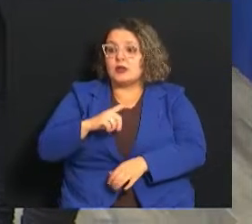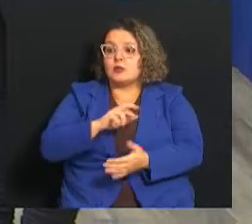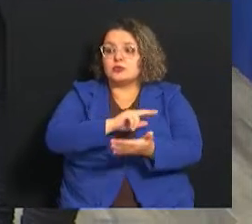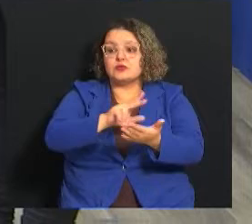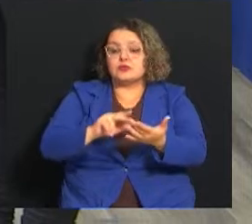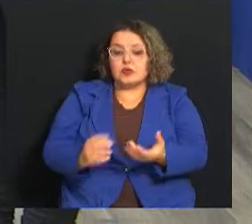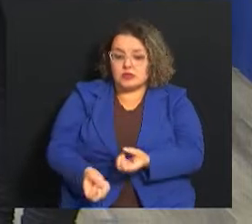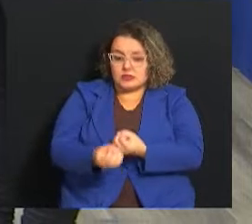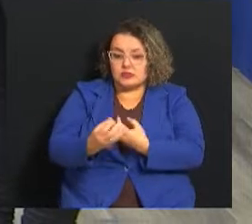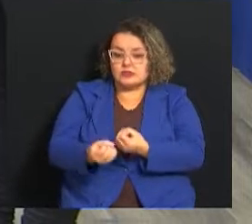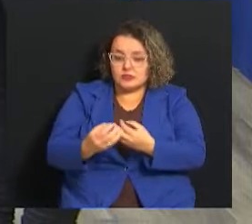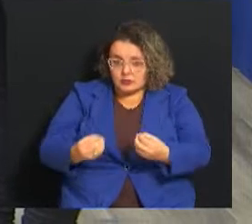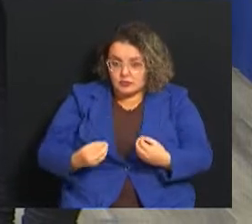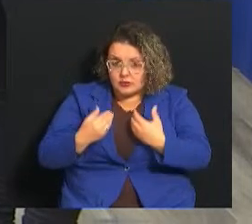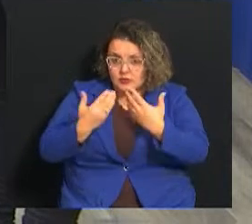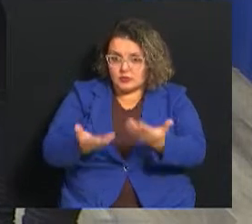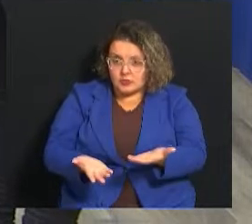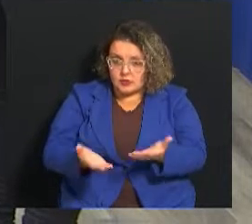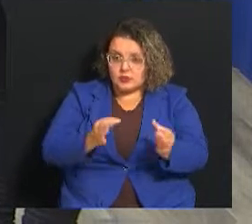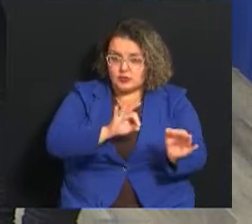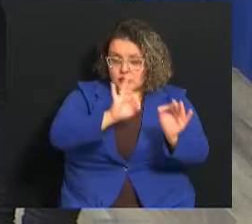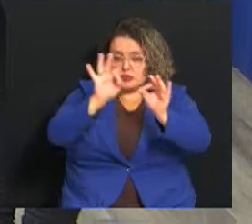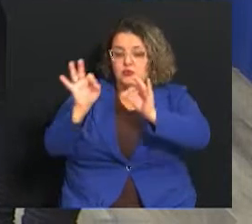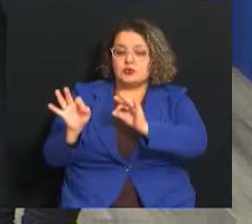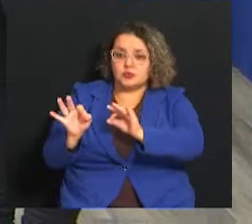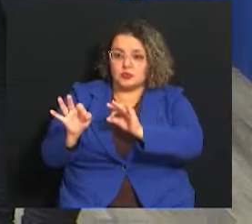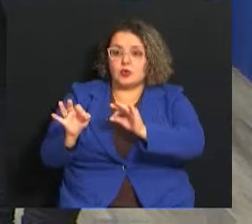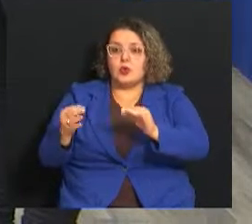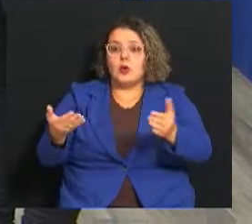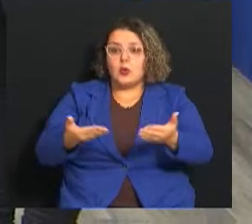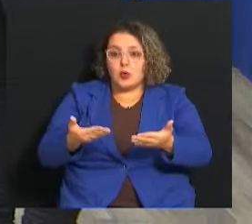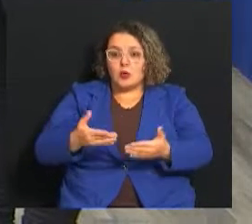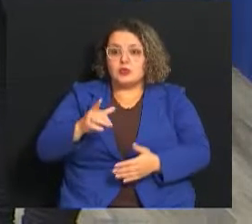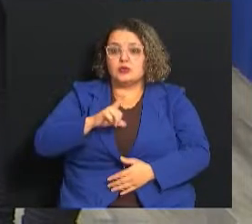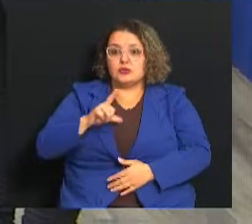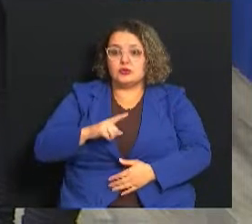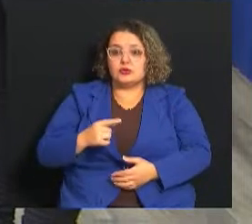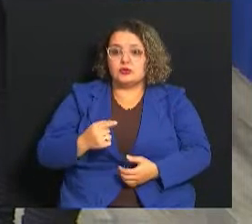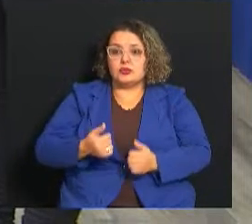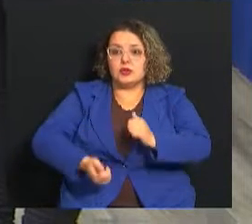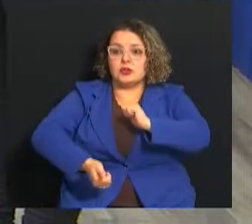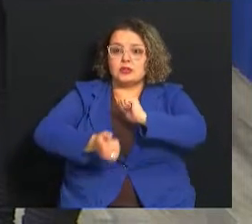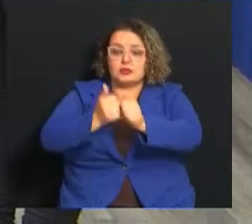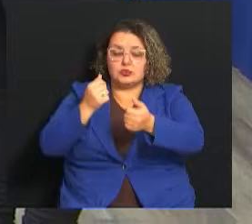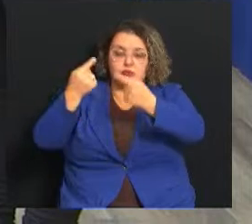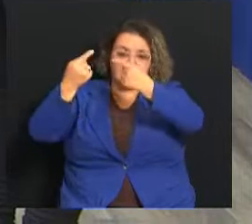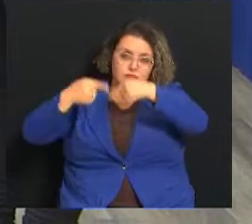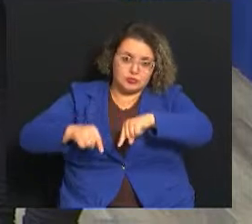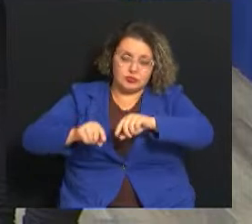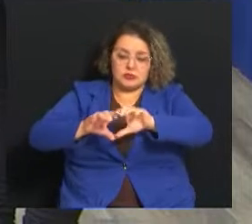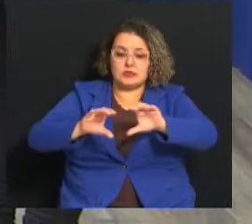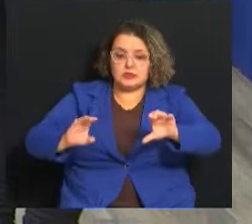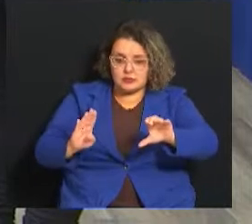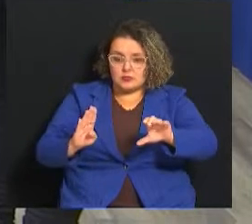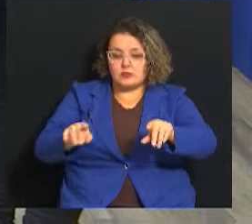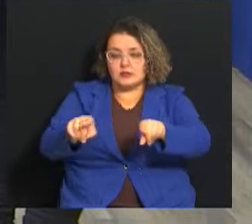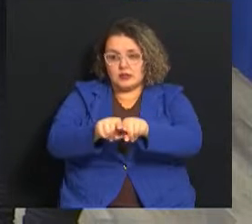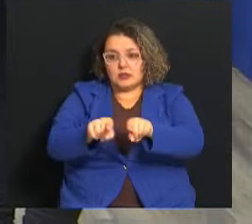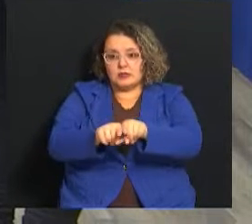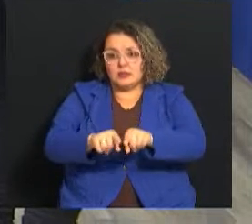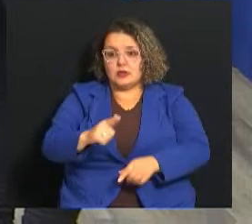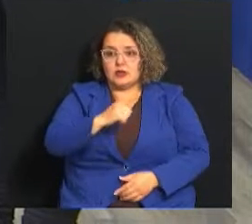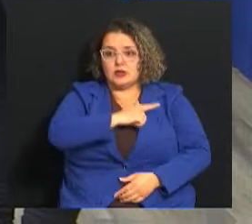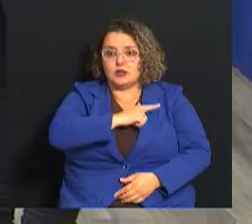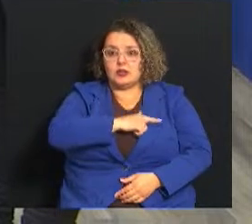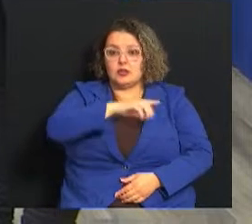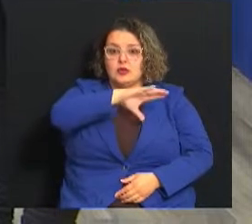para passar para você que está nos acompanhando. Hoje tem Campeonato Brasileiro da Série B também, então nós vamos atualizar. Tem Guarani Vasco da